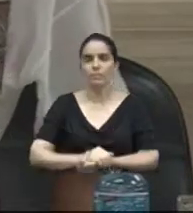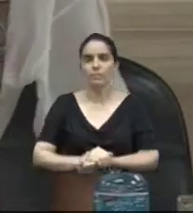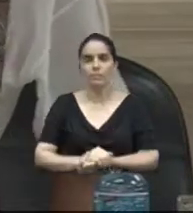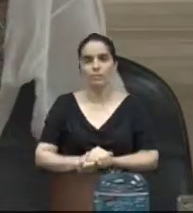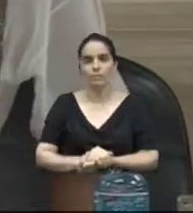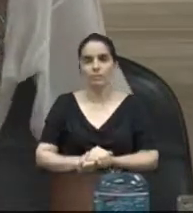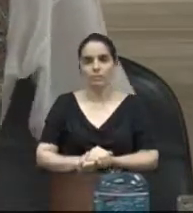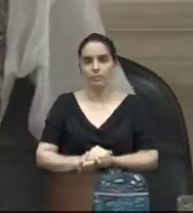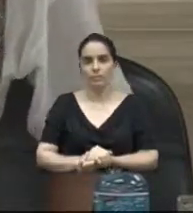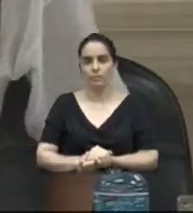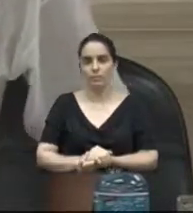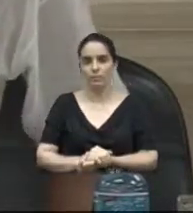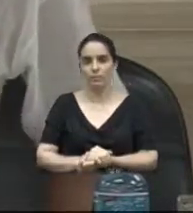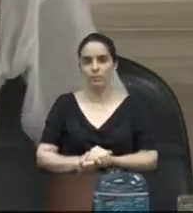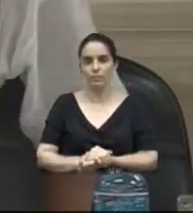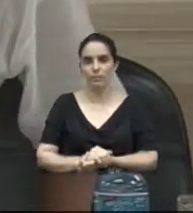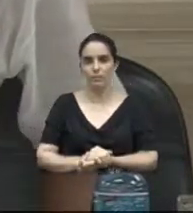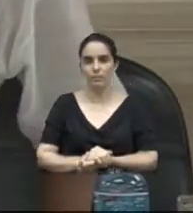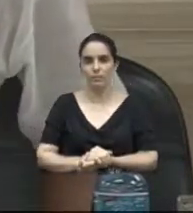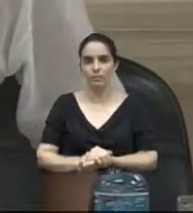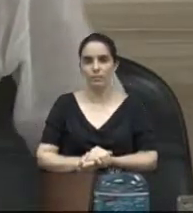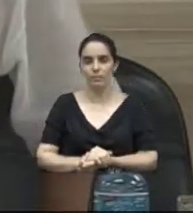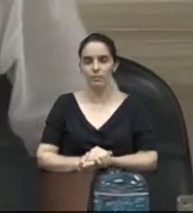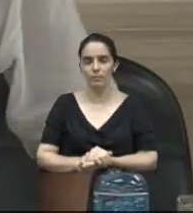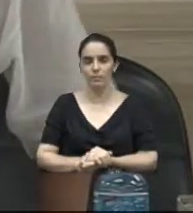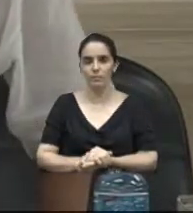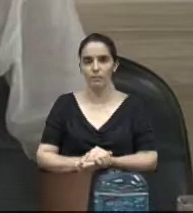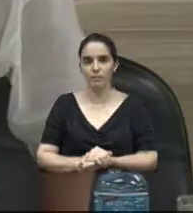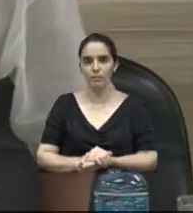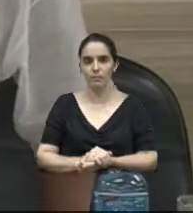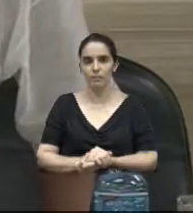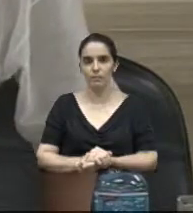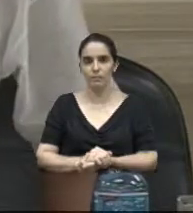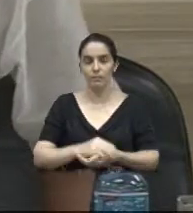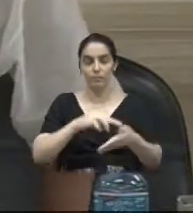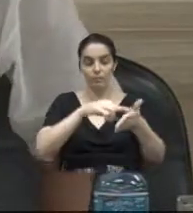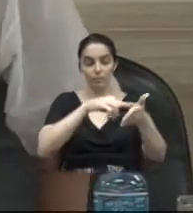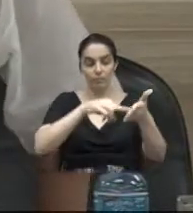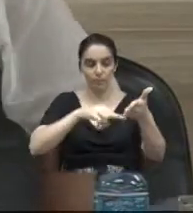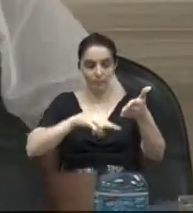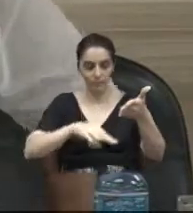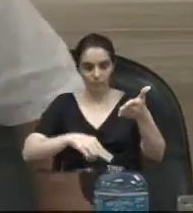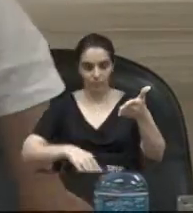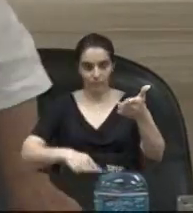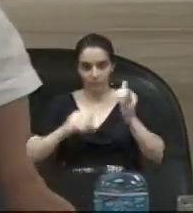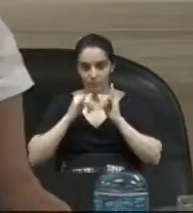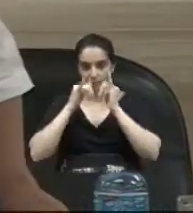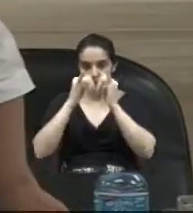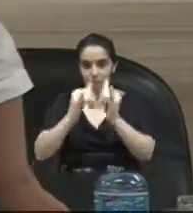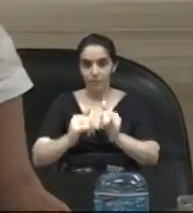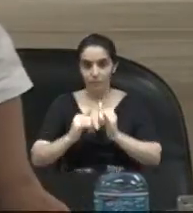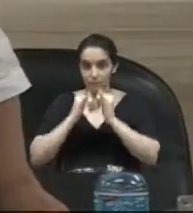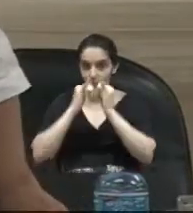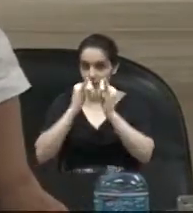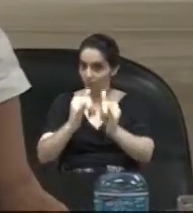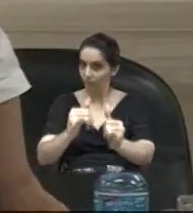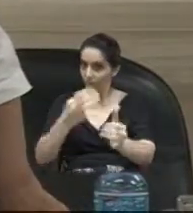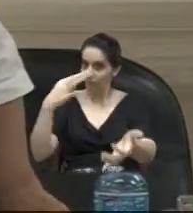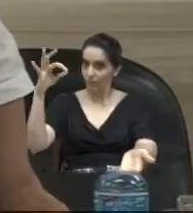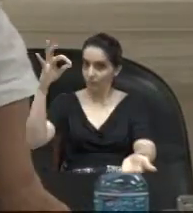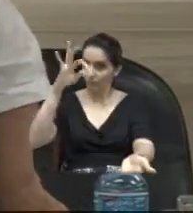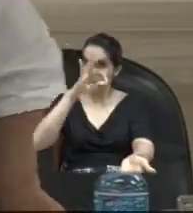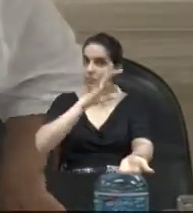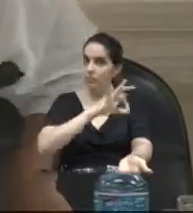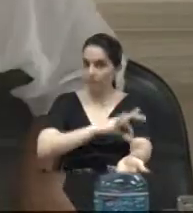Basta termos ler as informações das campanhas da dengue, quando